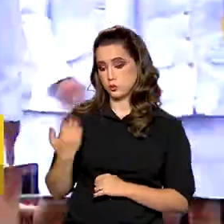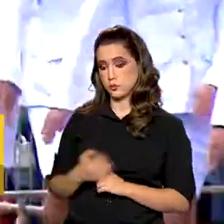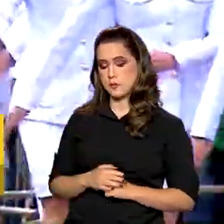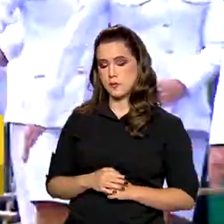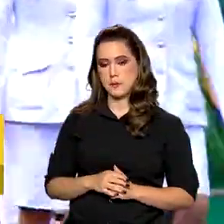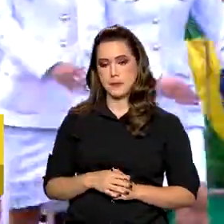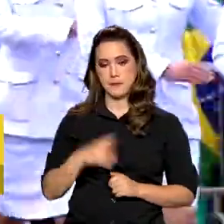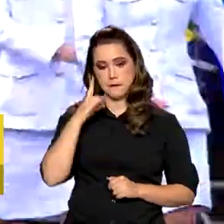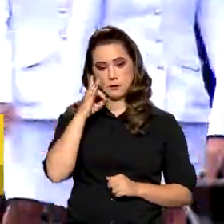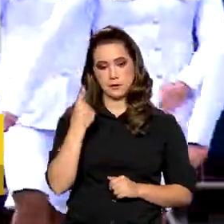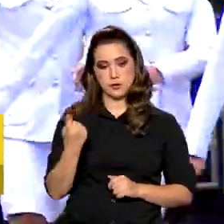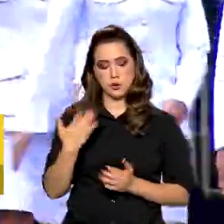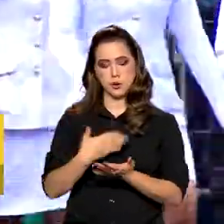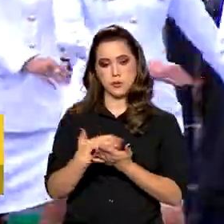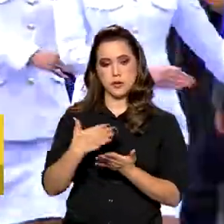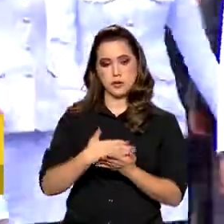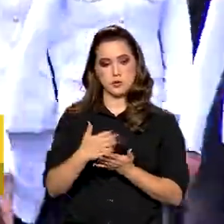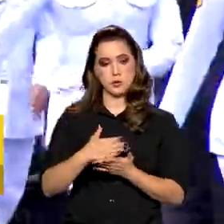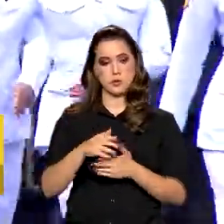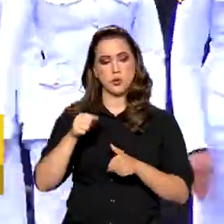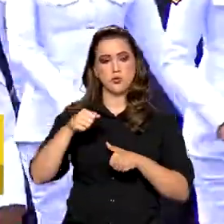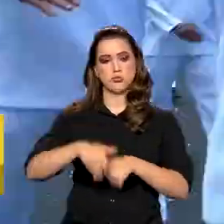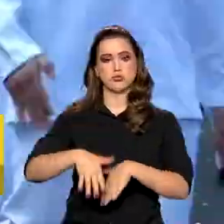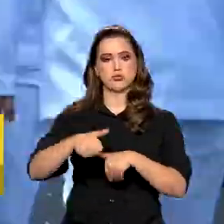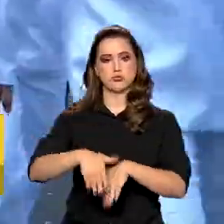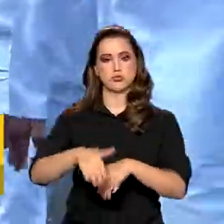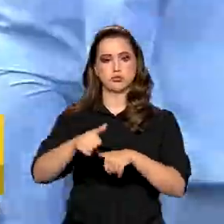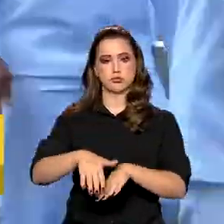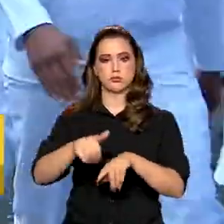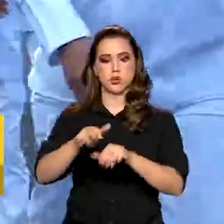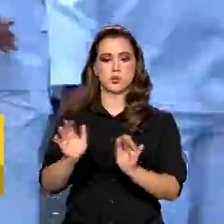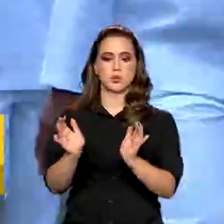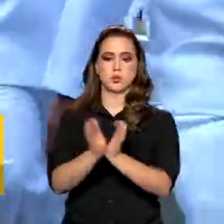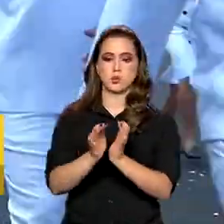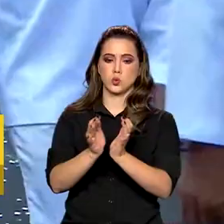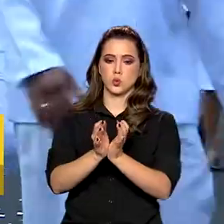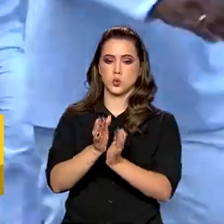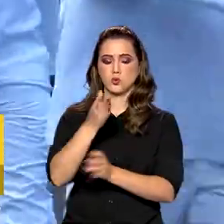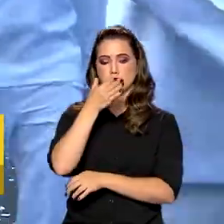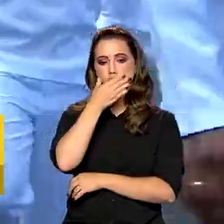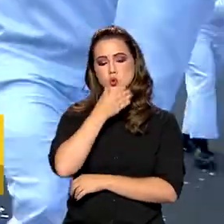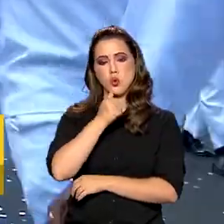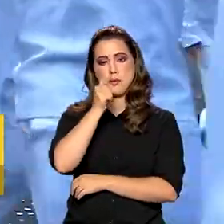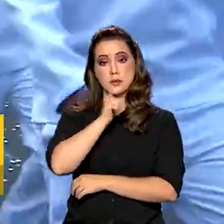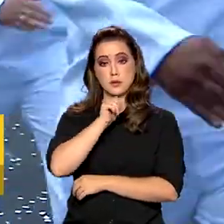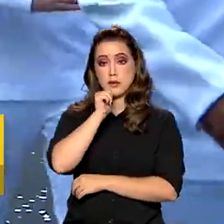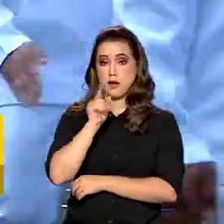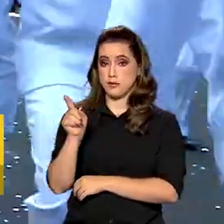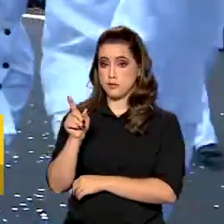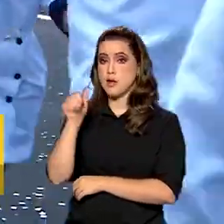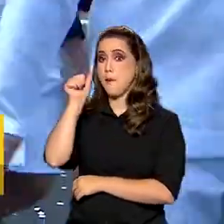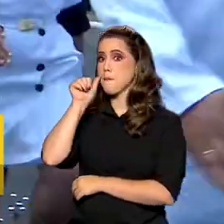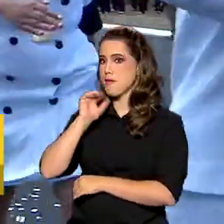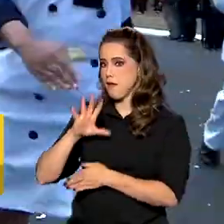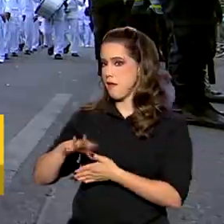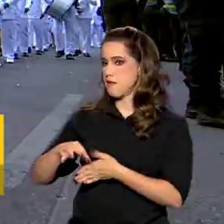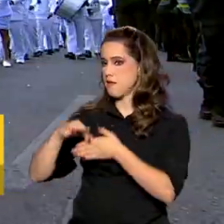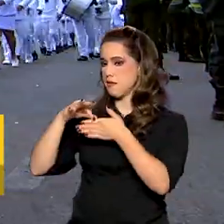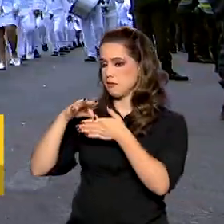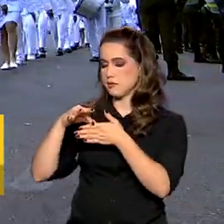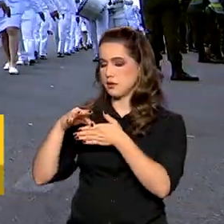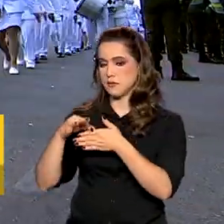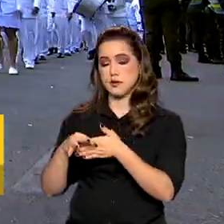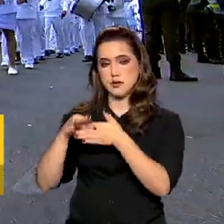Aí já podemos ver o início do deslocamento da companhia mista, que é comandada por uma capitão-tenente. Aí, ó,